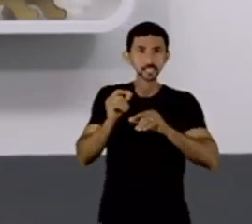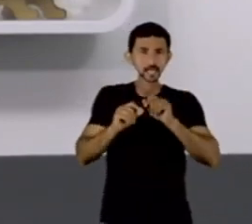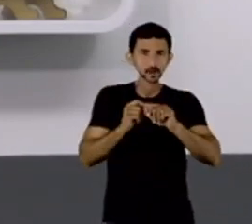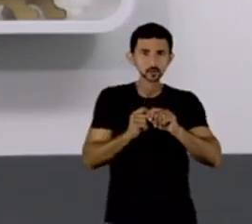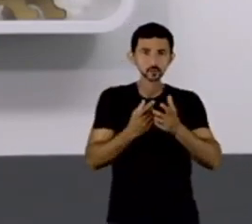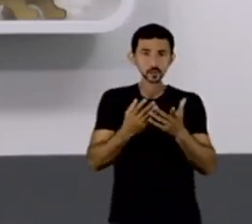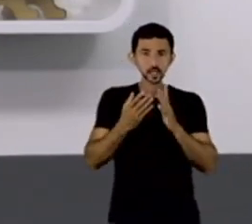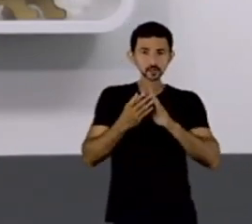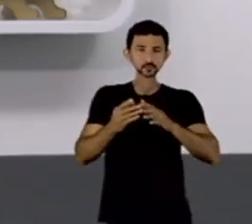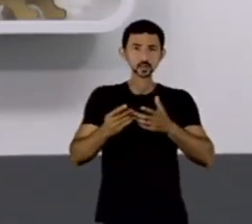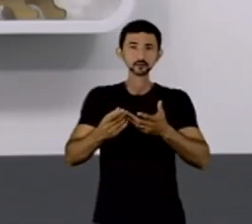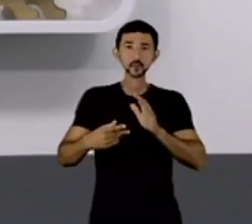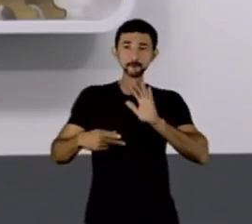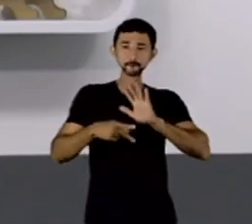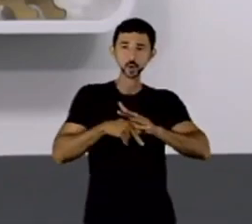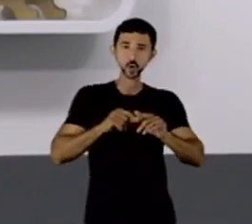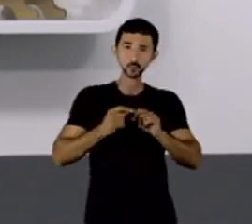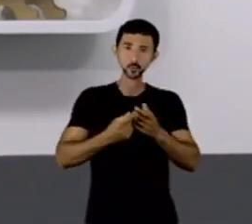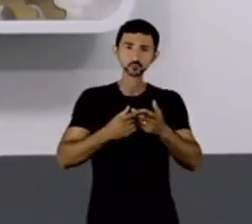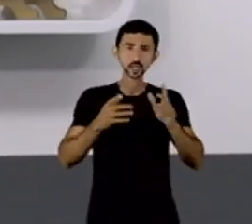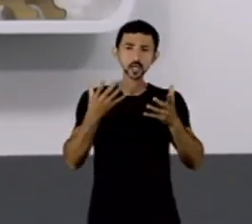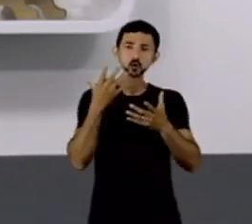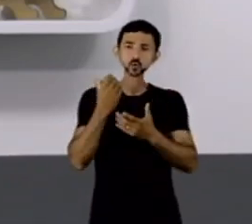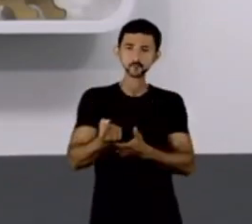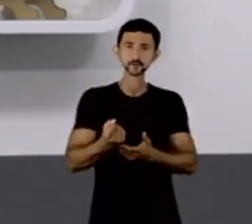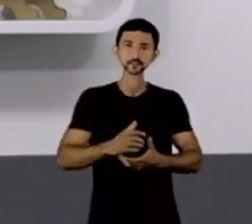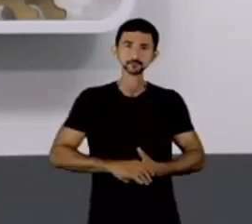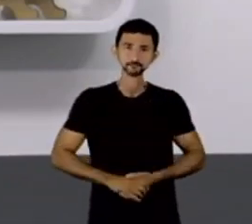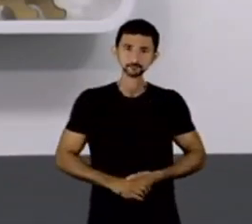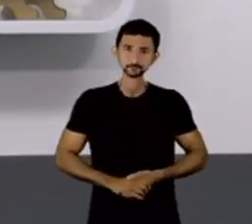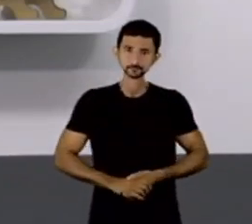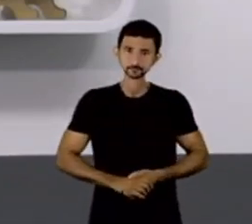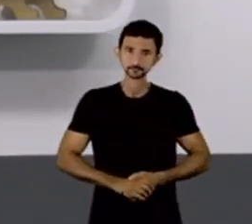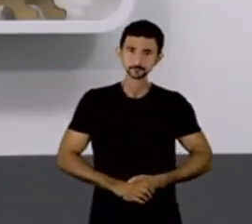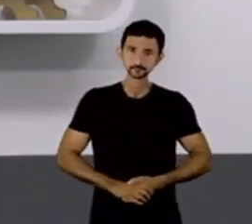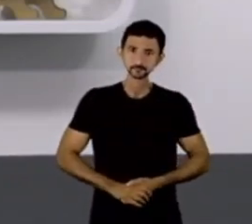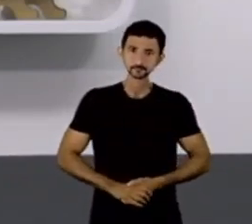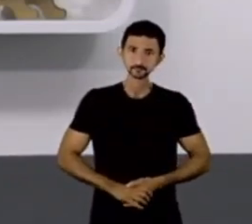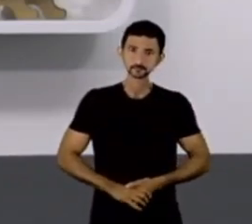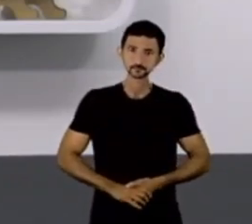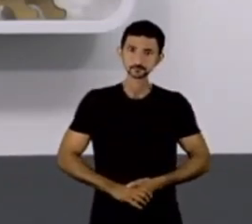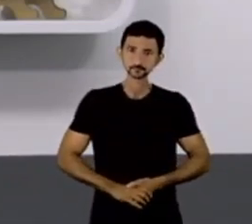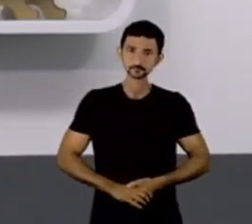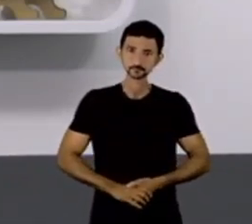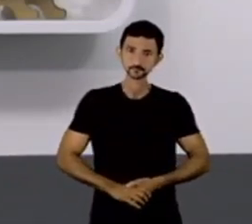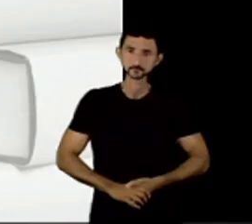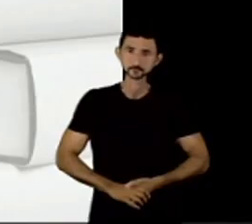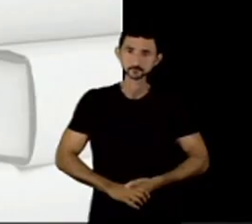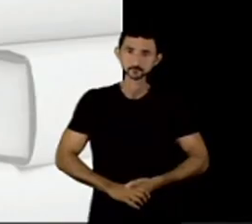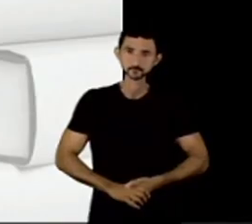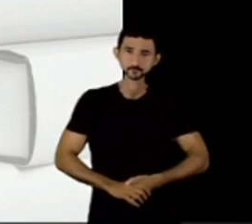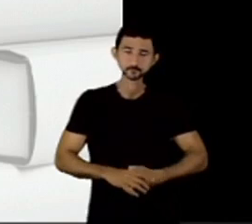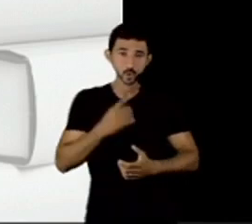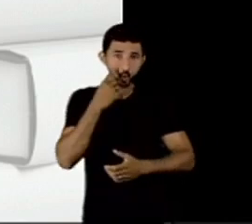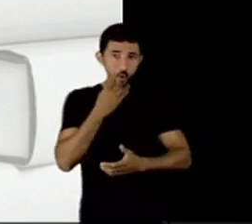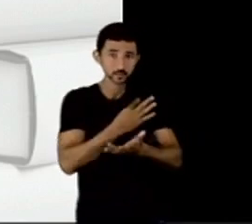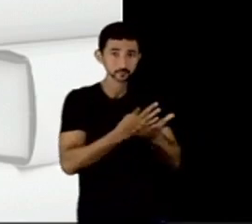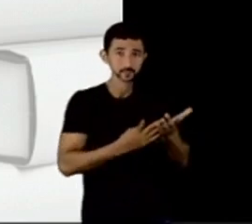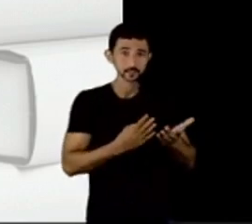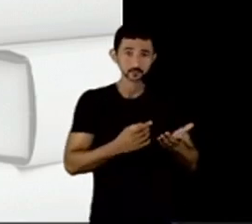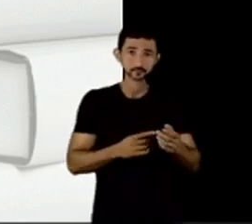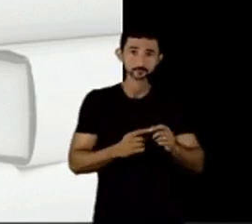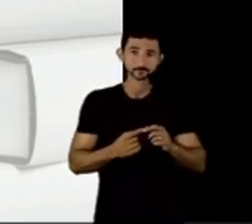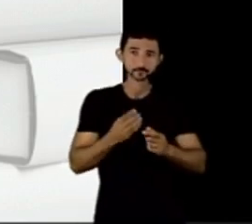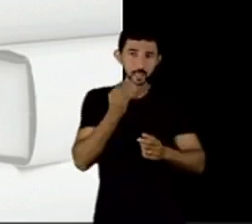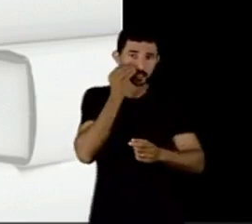em prol de você convencer alguém de alguma coisa. Aqui, ó, volta lá para o texto comigo um pouquinho, eu só